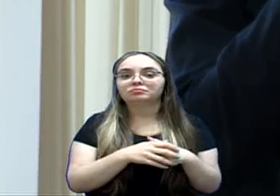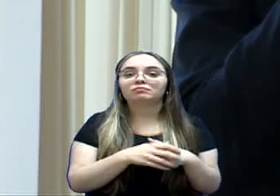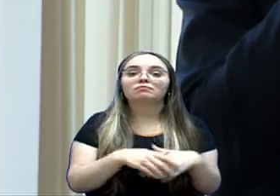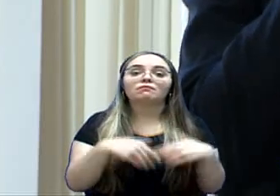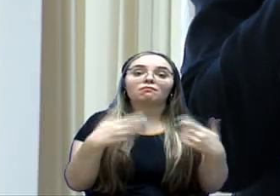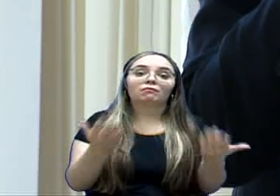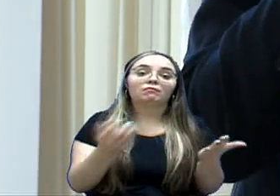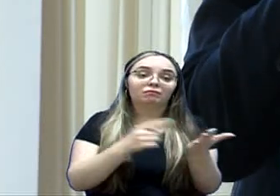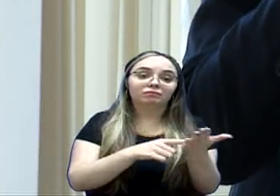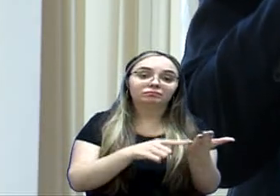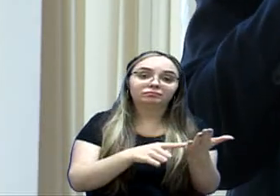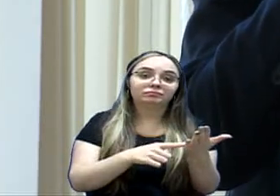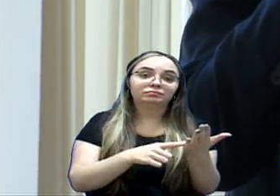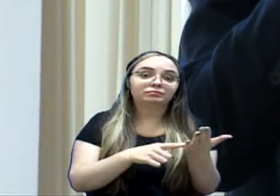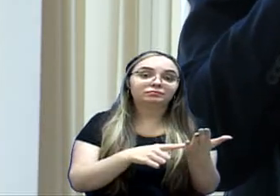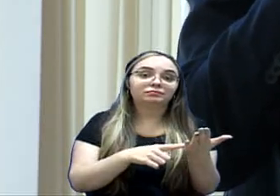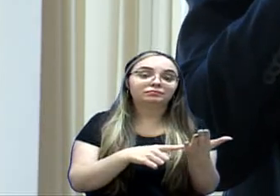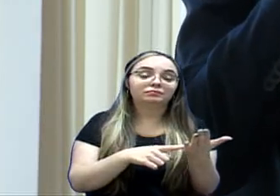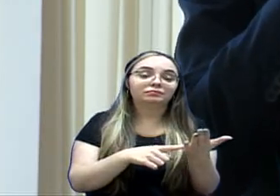questão constitucional,